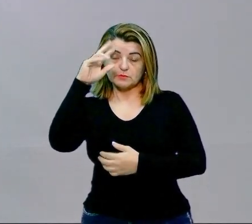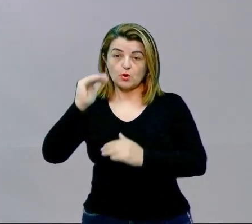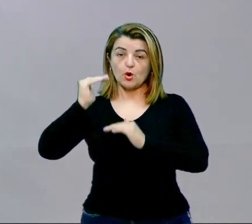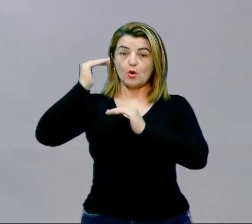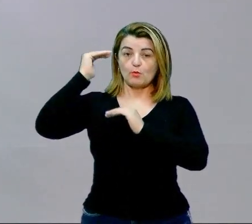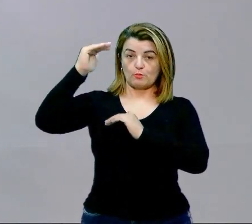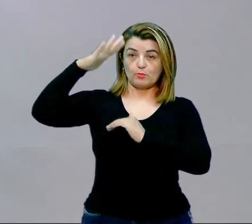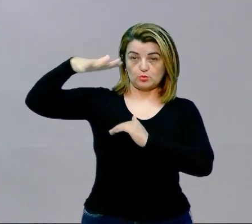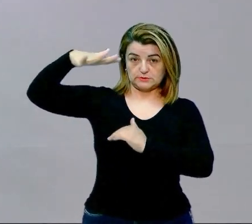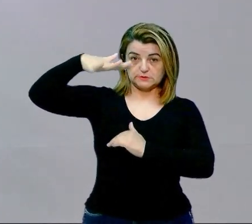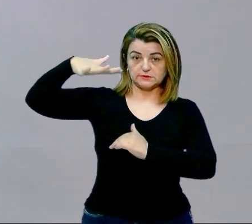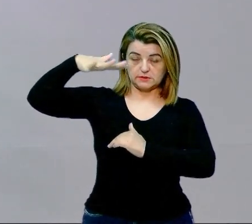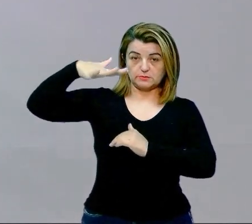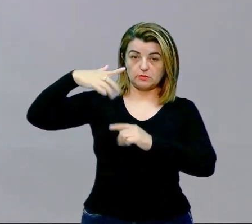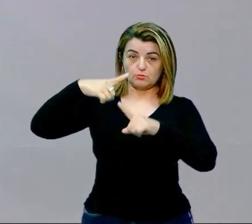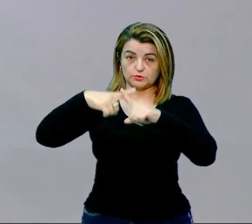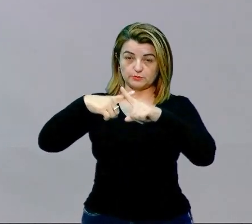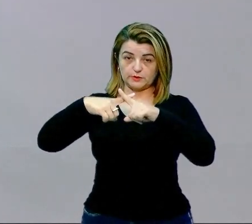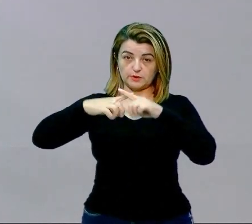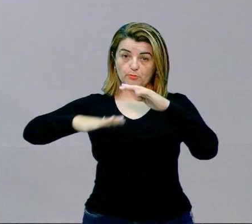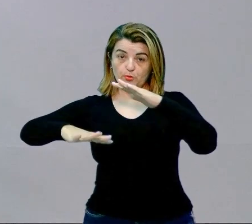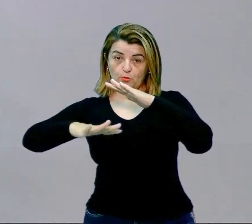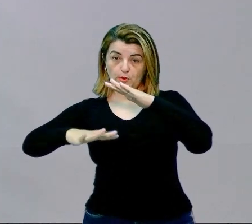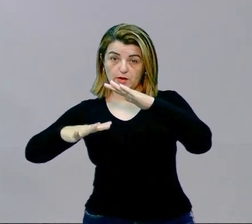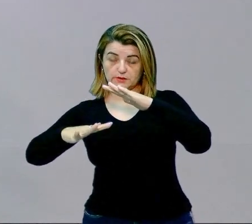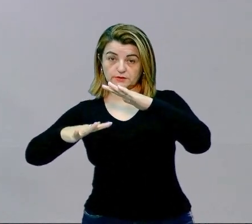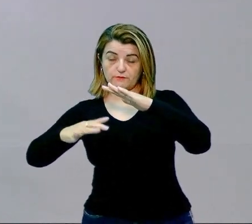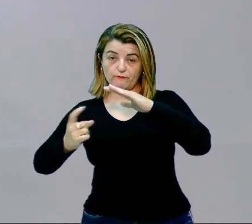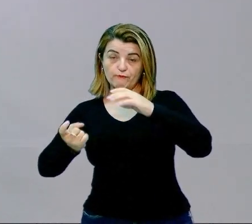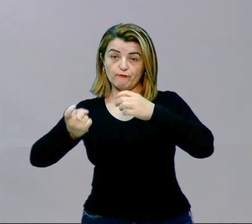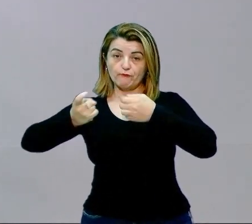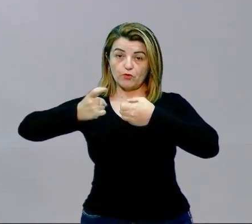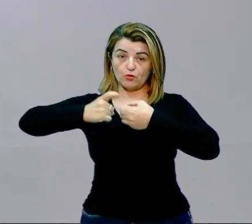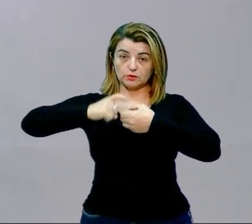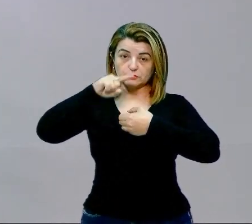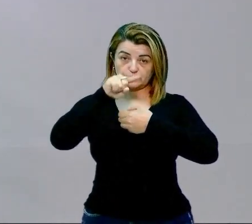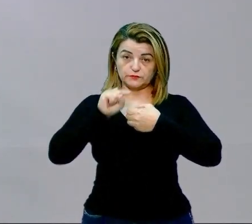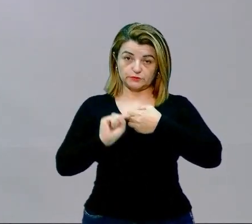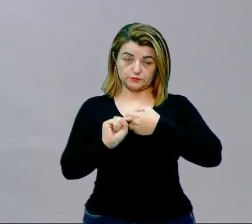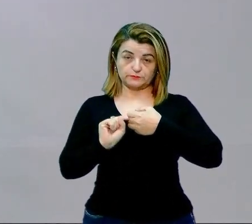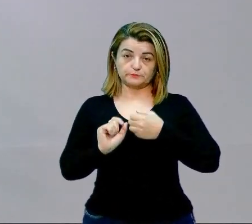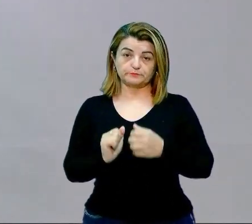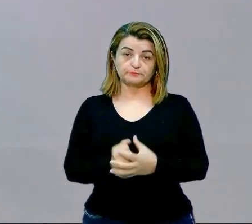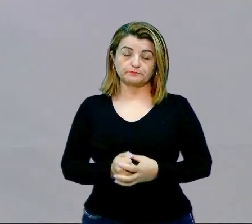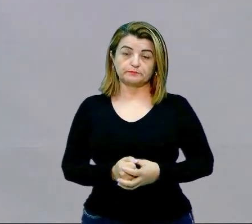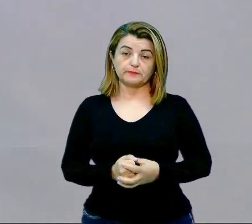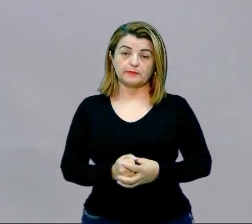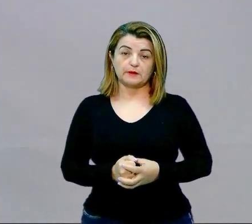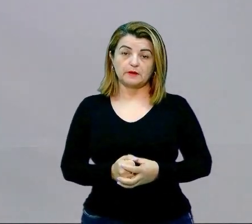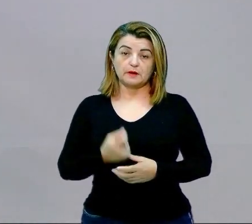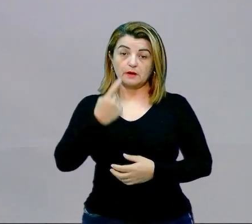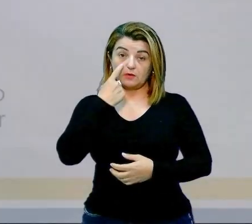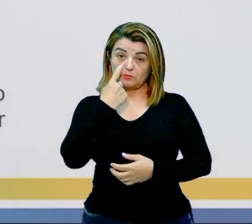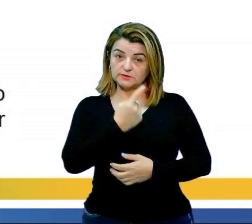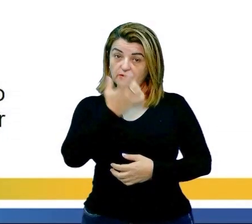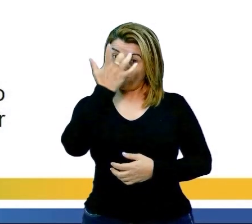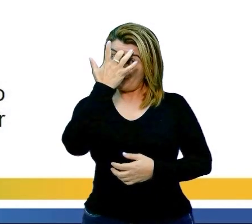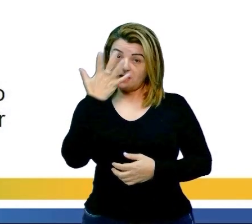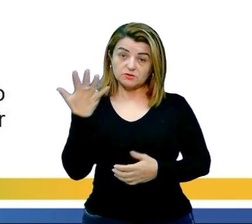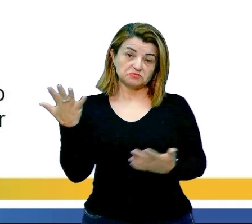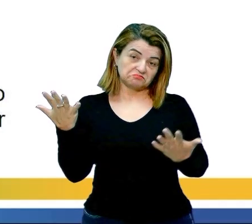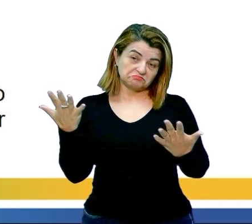cima multiplica-se, por baixo voltando, dividindo. Tudo bem? Então observa que é